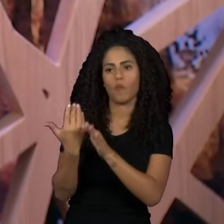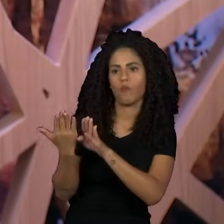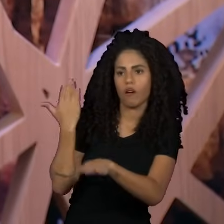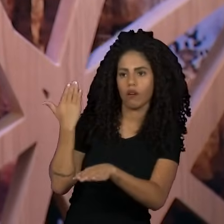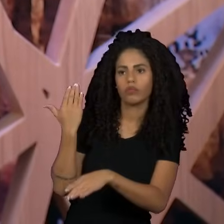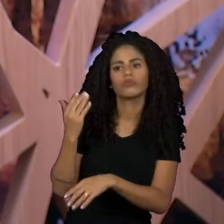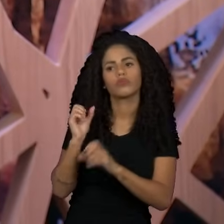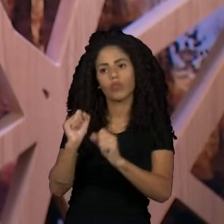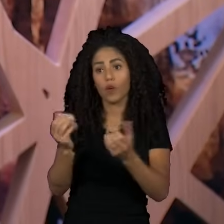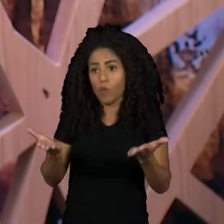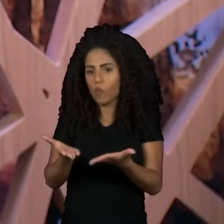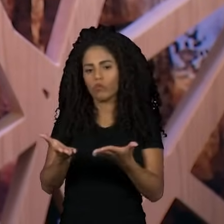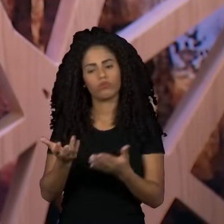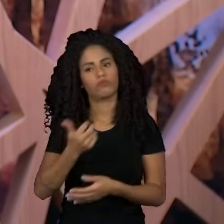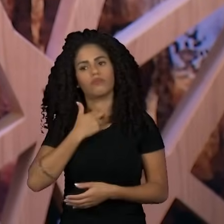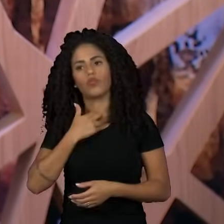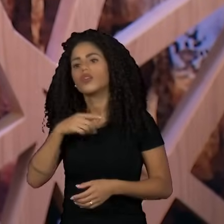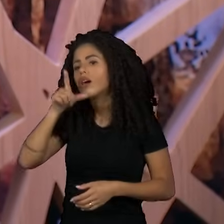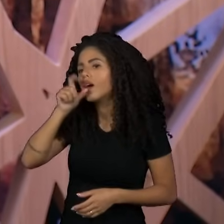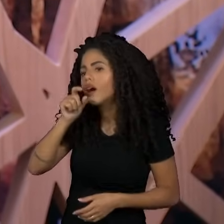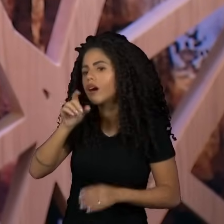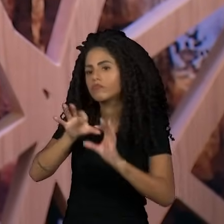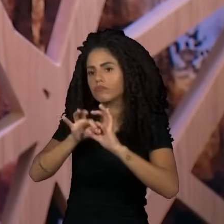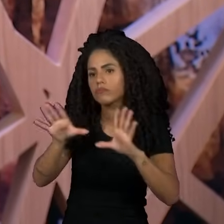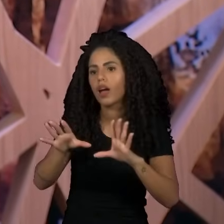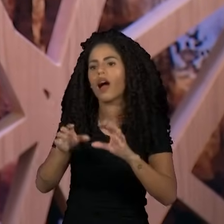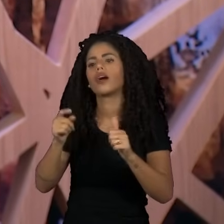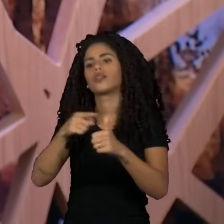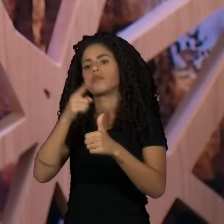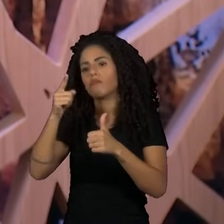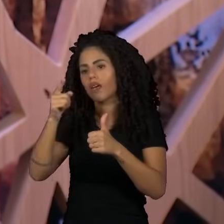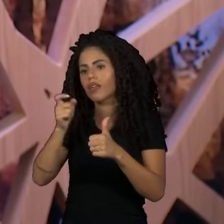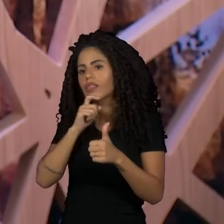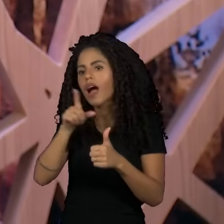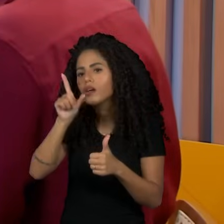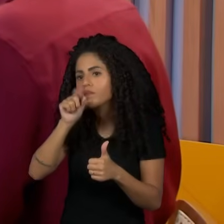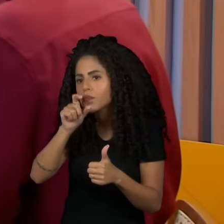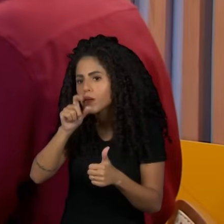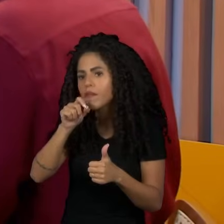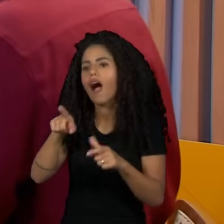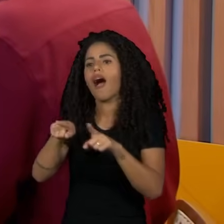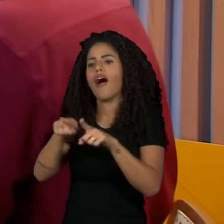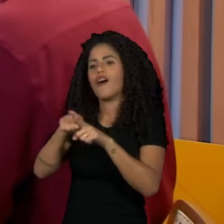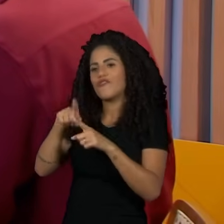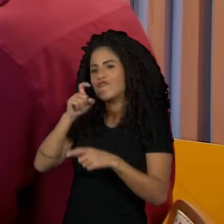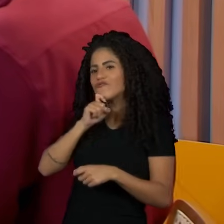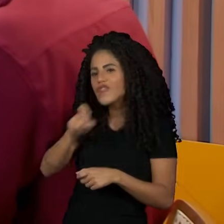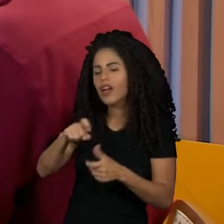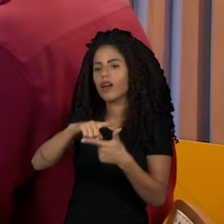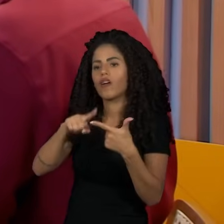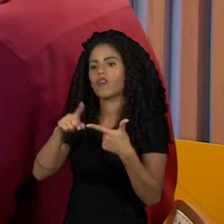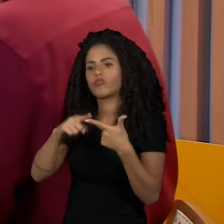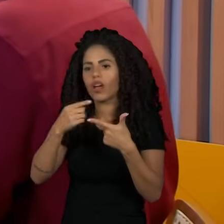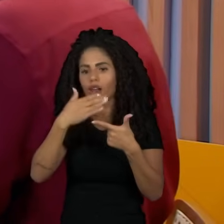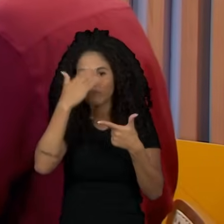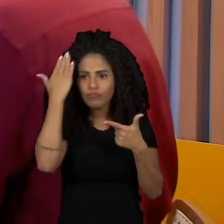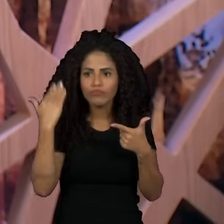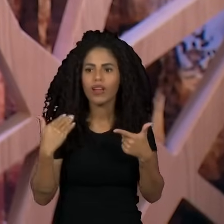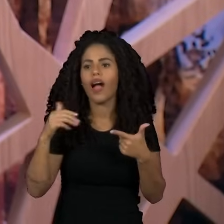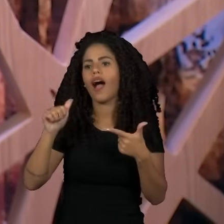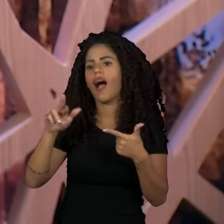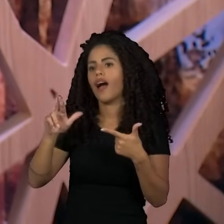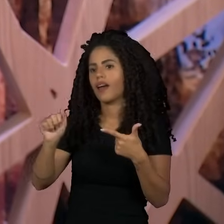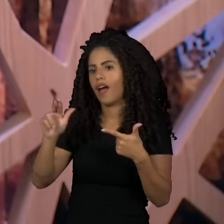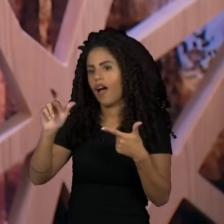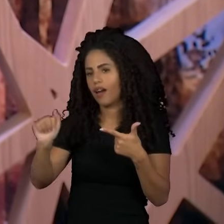vendido. Então, assim, tem algumas aves que são mais comuns, né? Por exemplo, papagaio, arara, né? Que são mais comuns. Algumas espécies de saguis